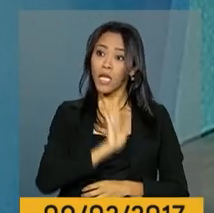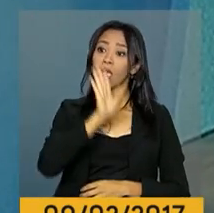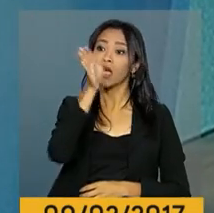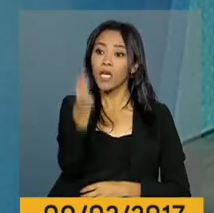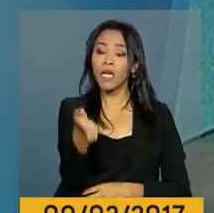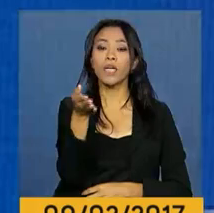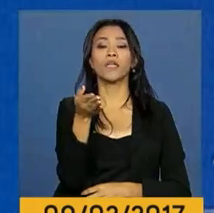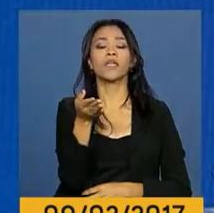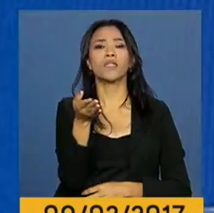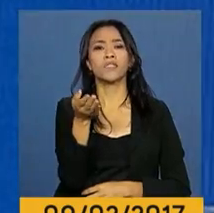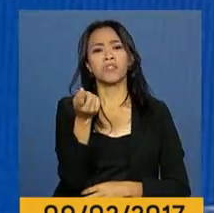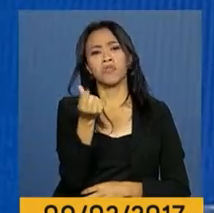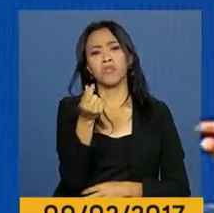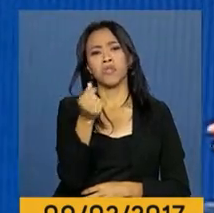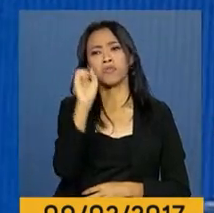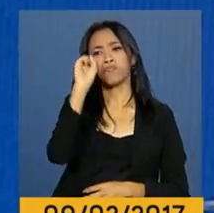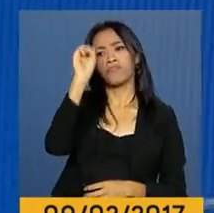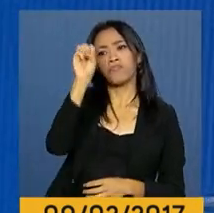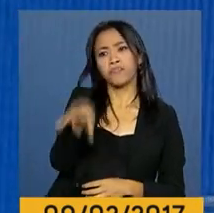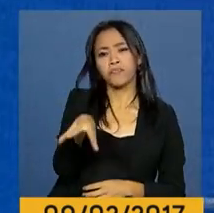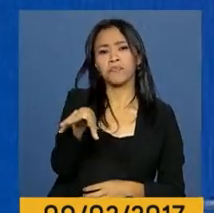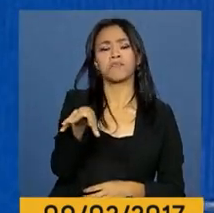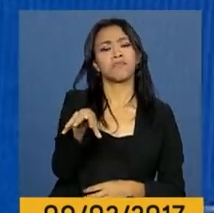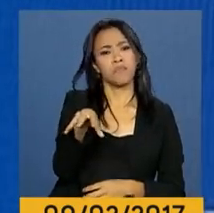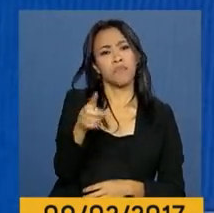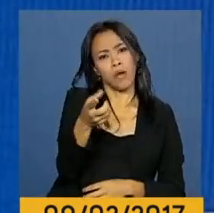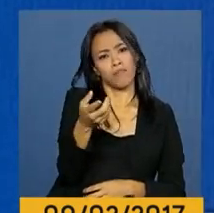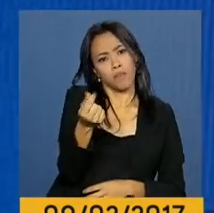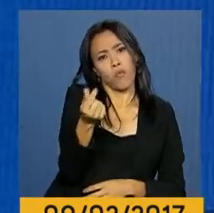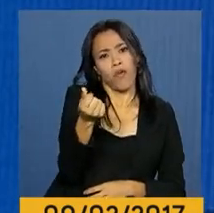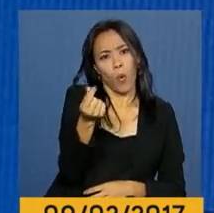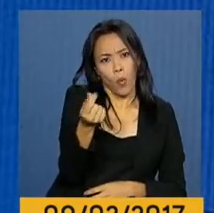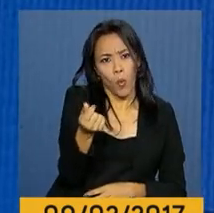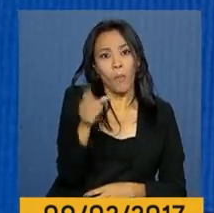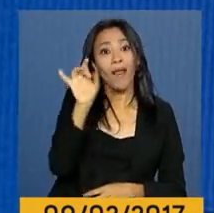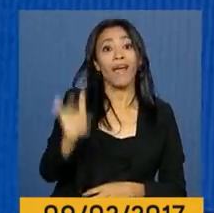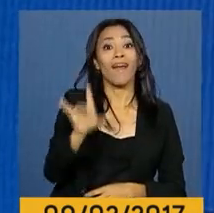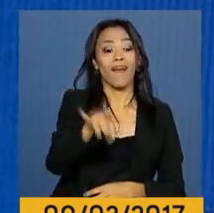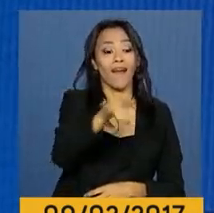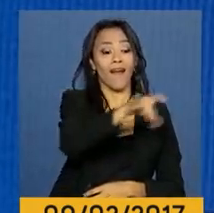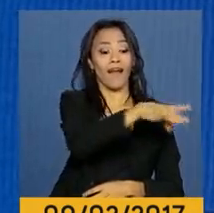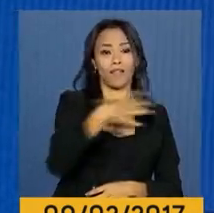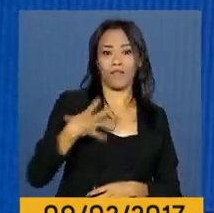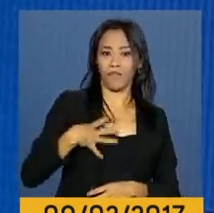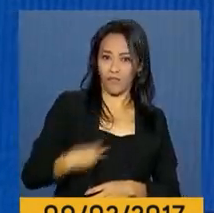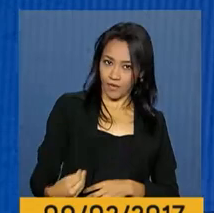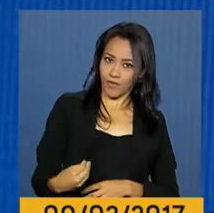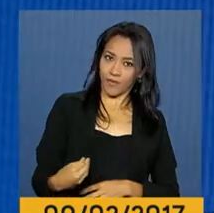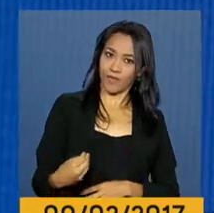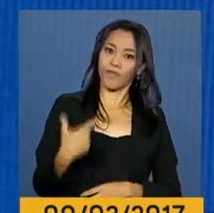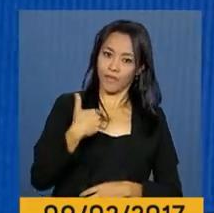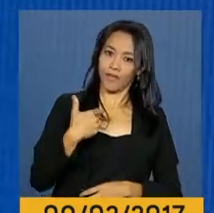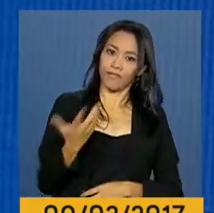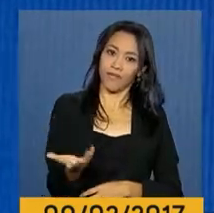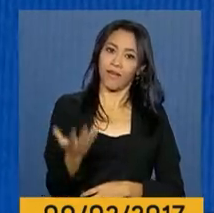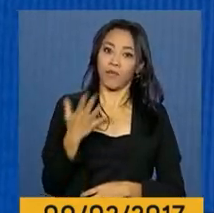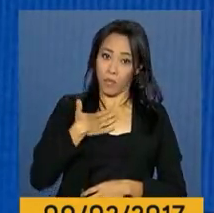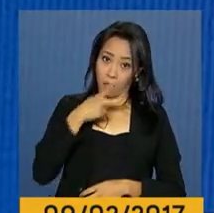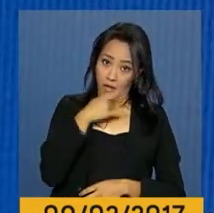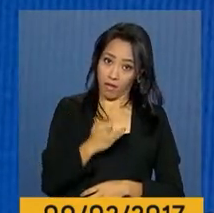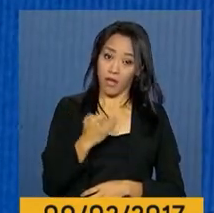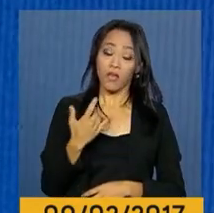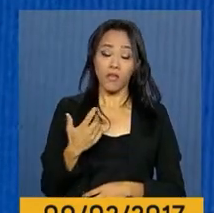depositava naturalmente uma modesta quantia para cada filho entre os quais eu próprio e eu